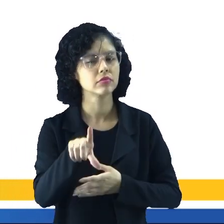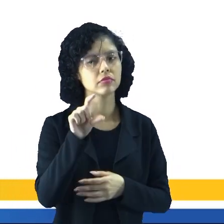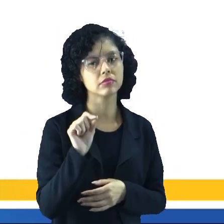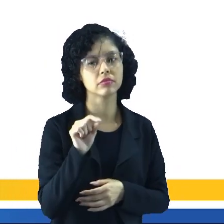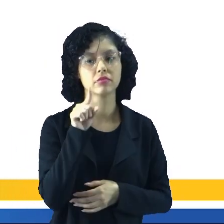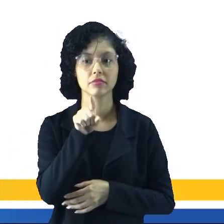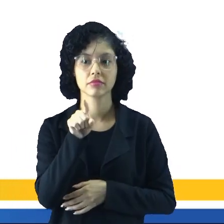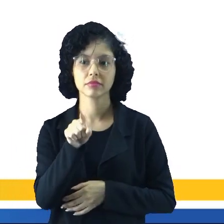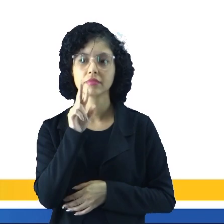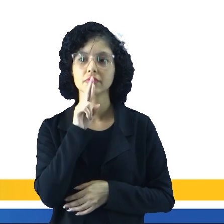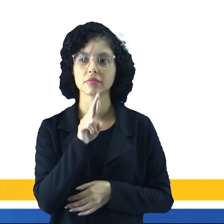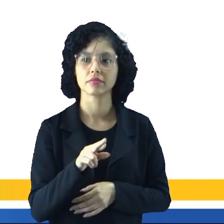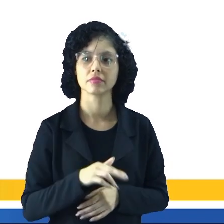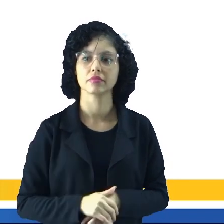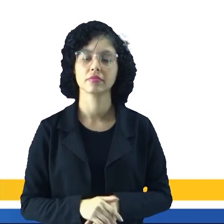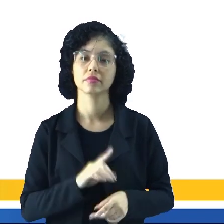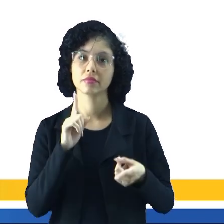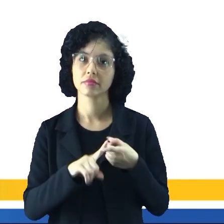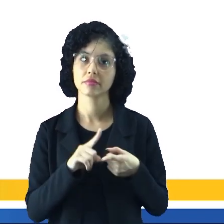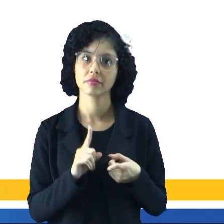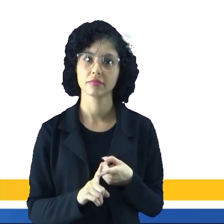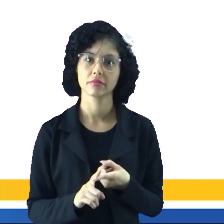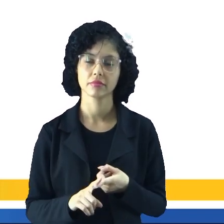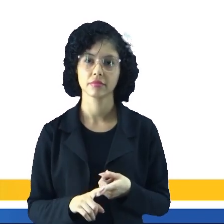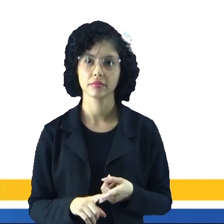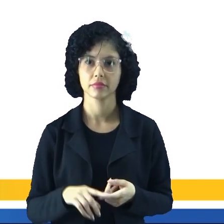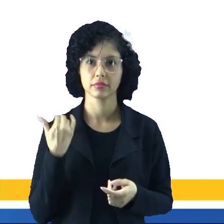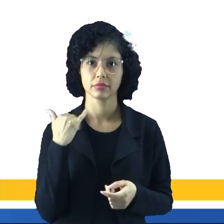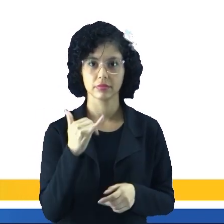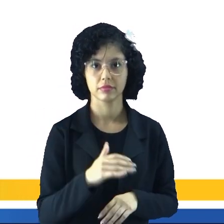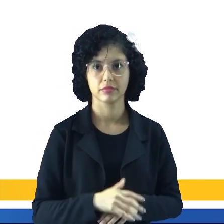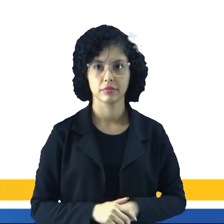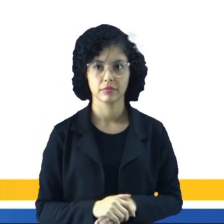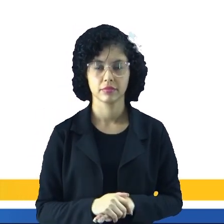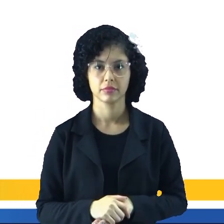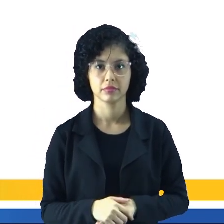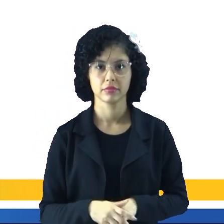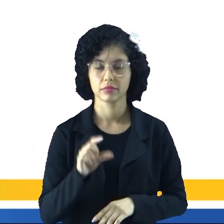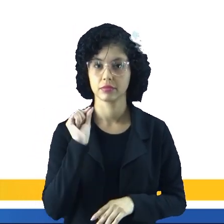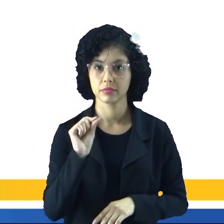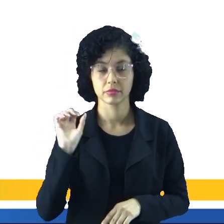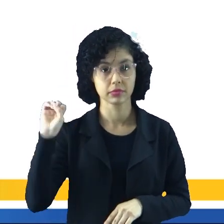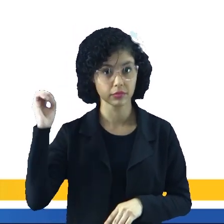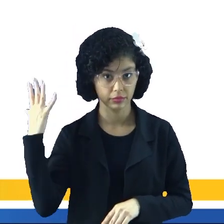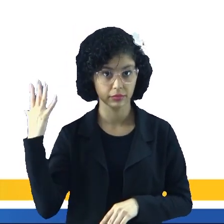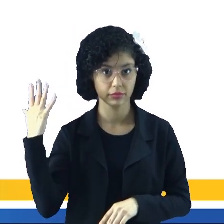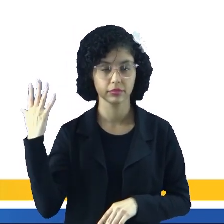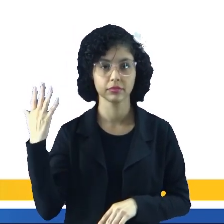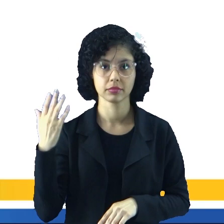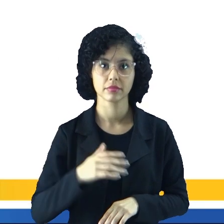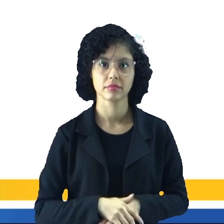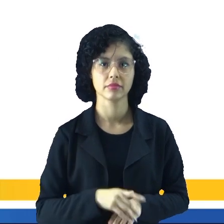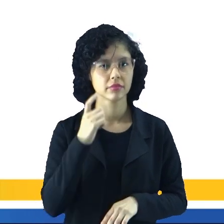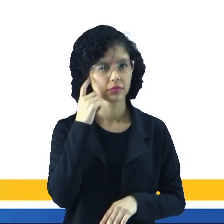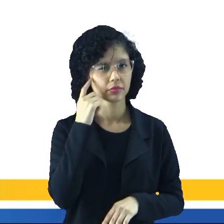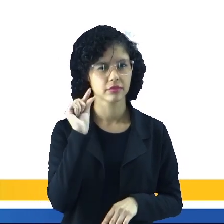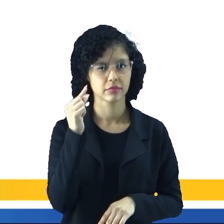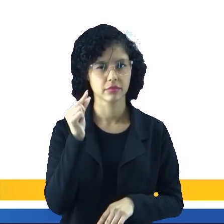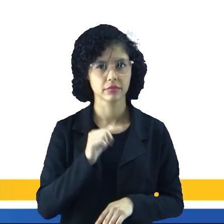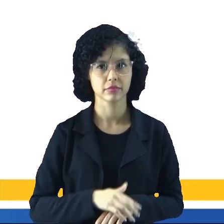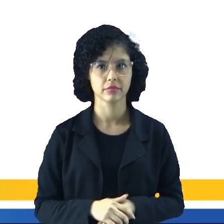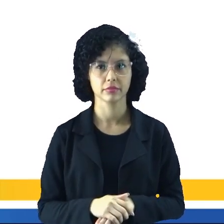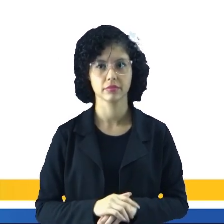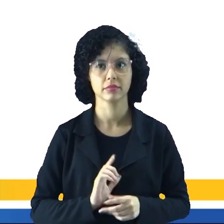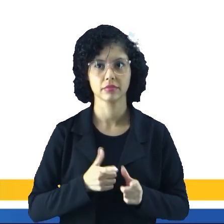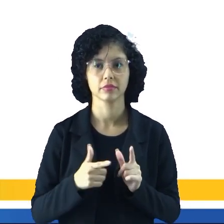alternativa você marcaria agora, né? Por que que ele ficou eletrizado? O que que foi que aconteceu? Pense um pouquinho aí,